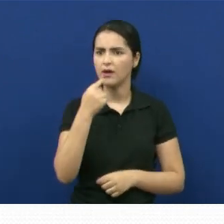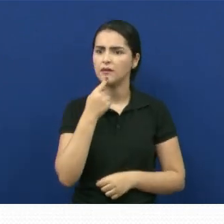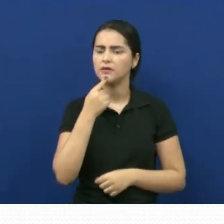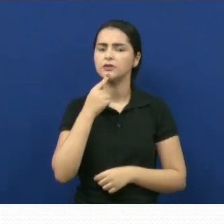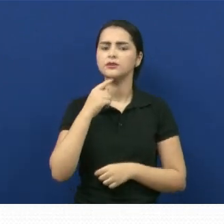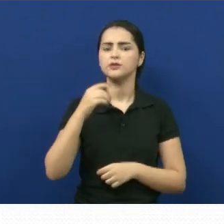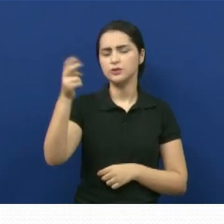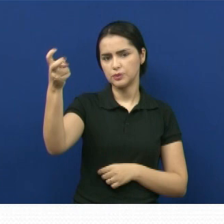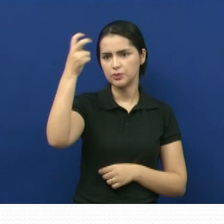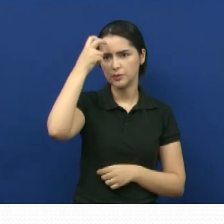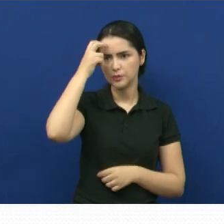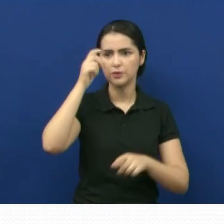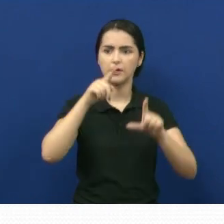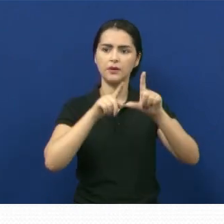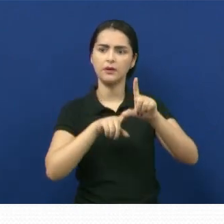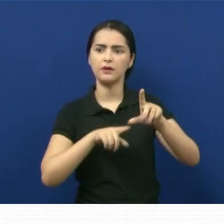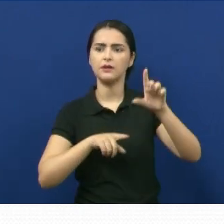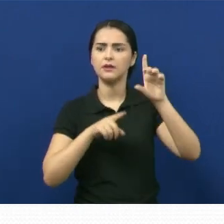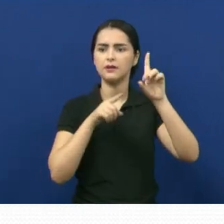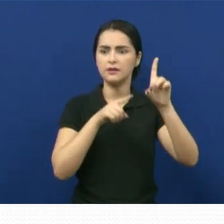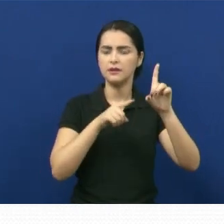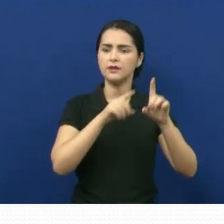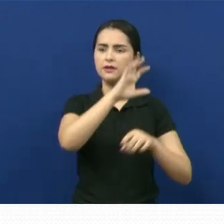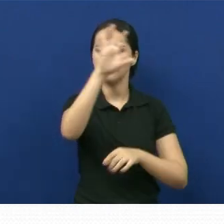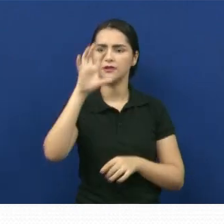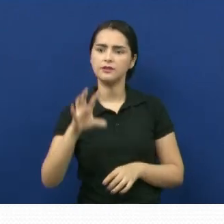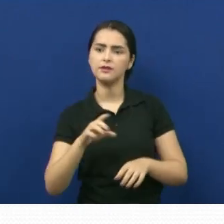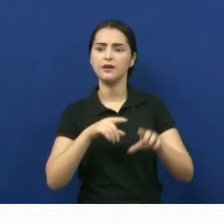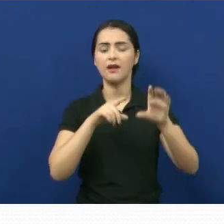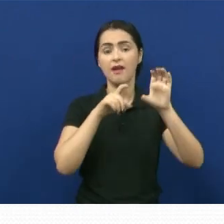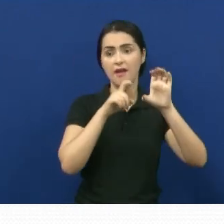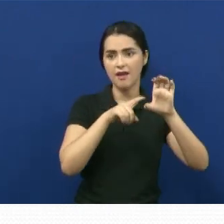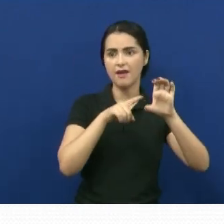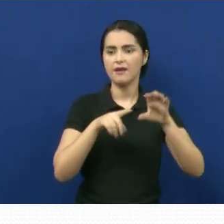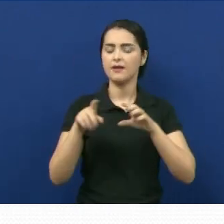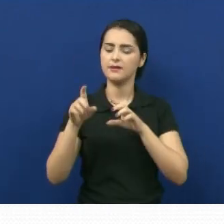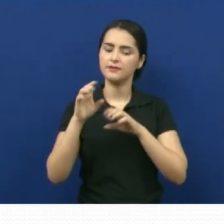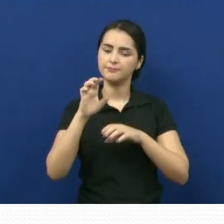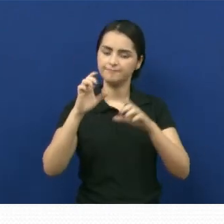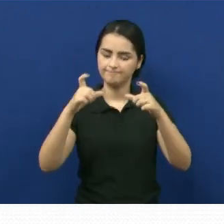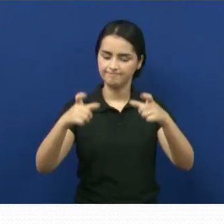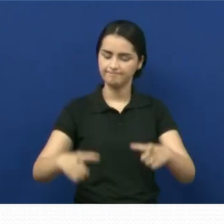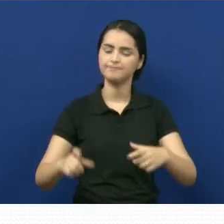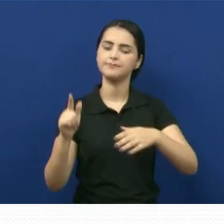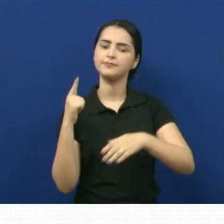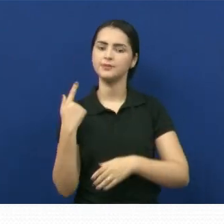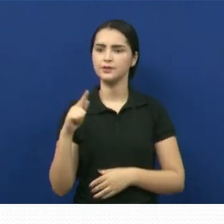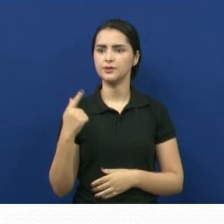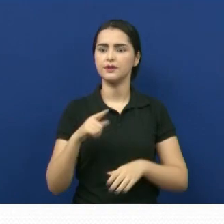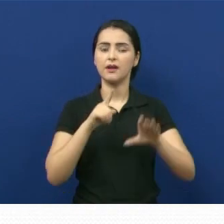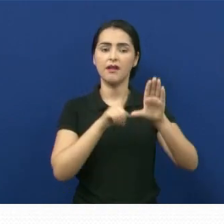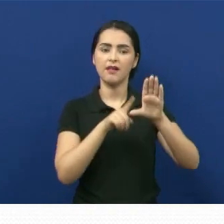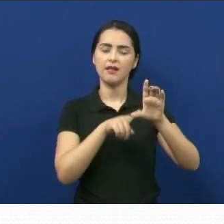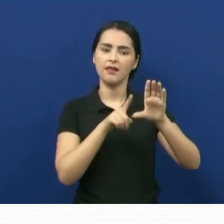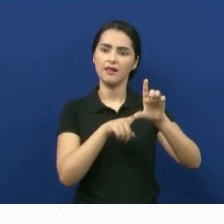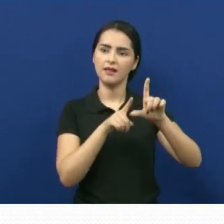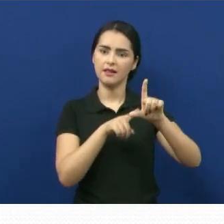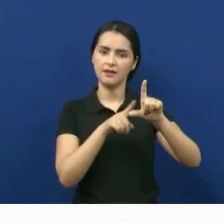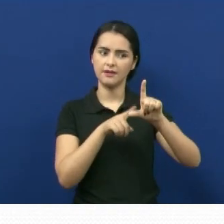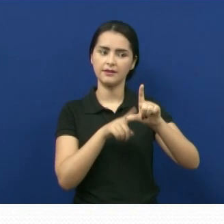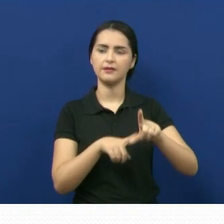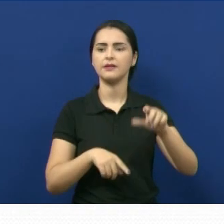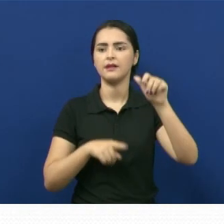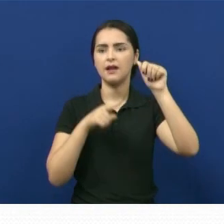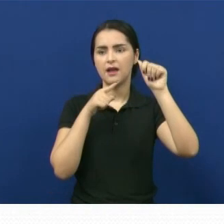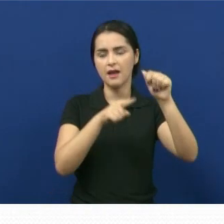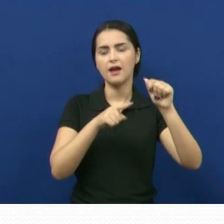região e E, espaço geográfico. Vamos à resposta. Alternativa A, o lugar. E por fim, o último exercício